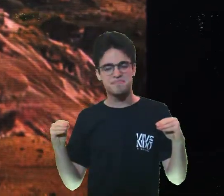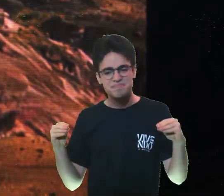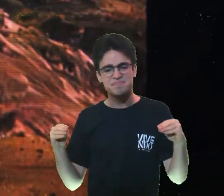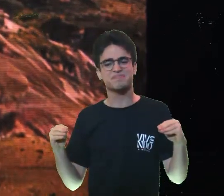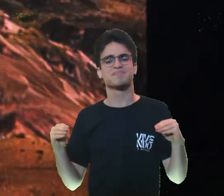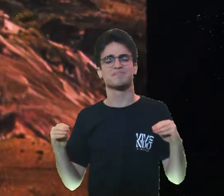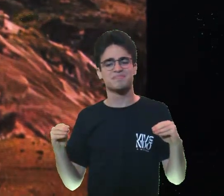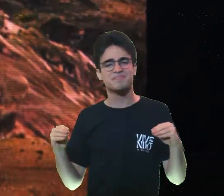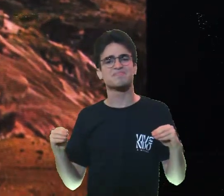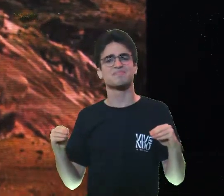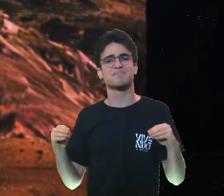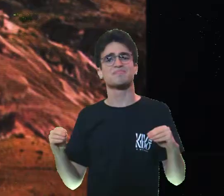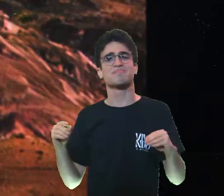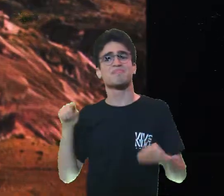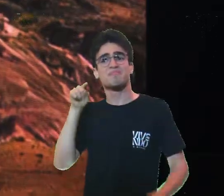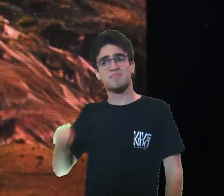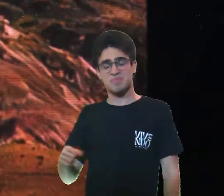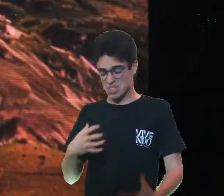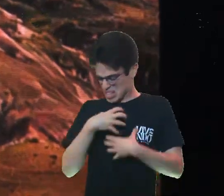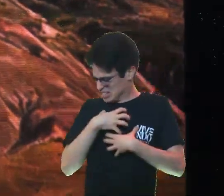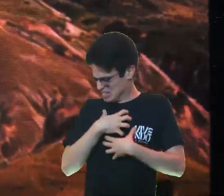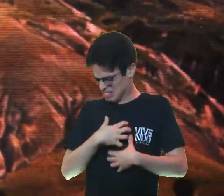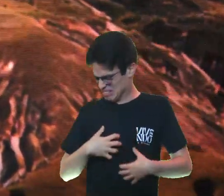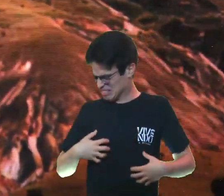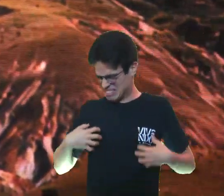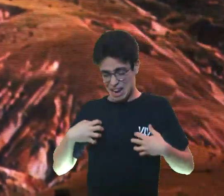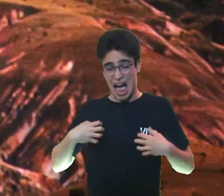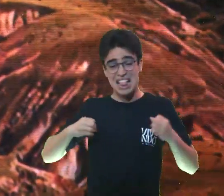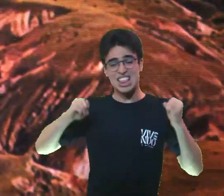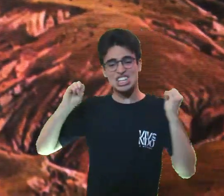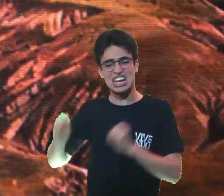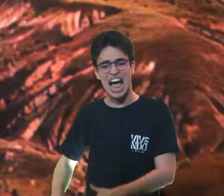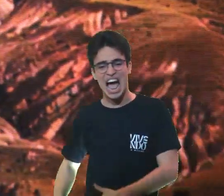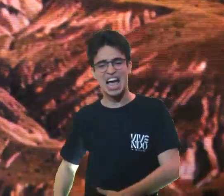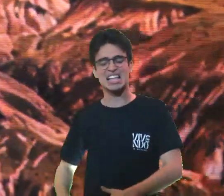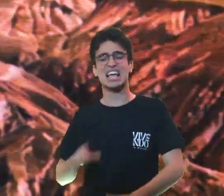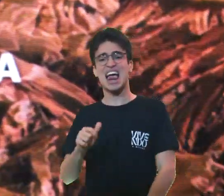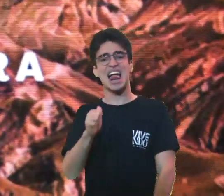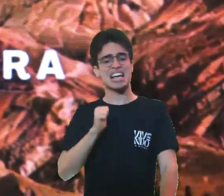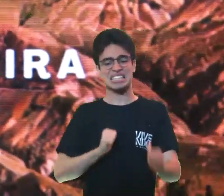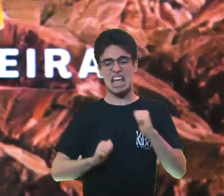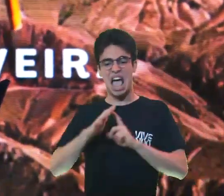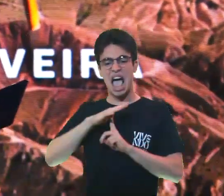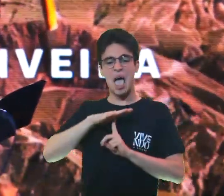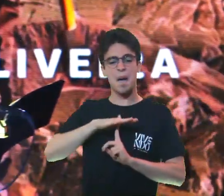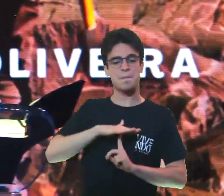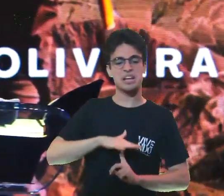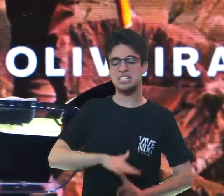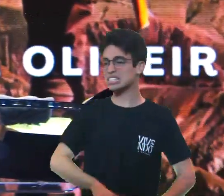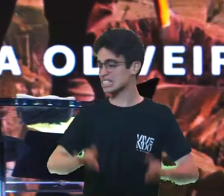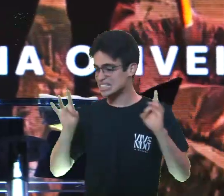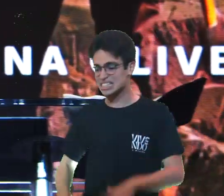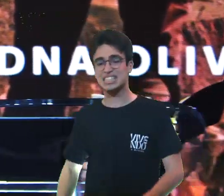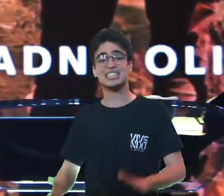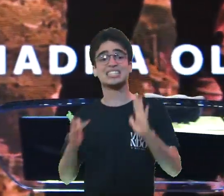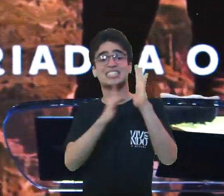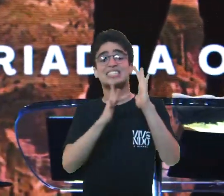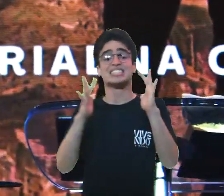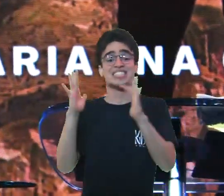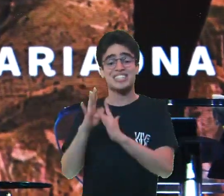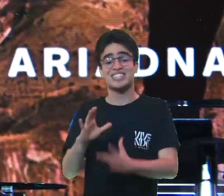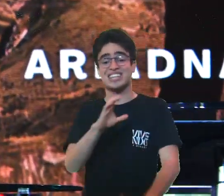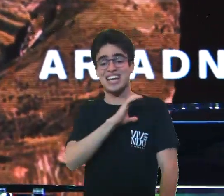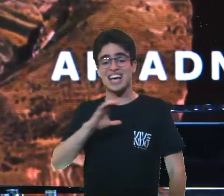A ofensa é tirada, a angústia, a depressão aguda na qual ela estava. Cristo